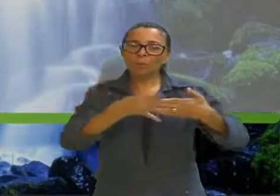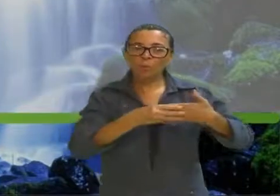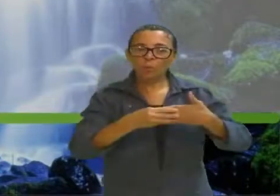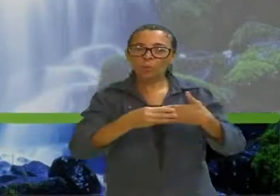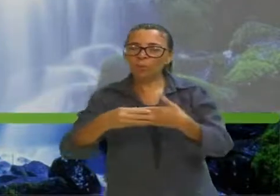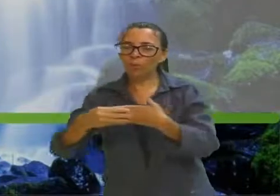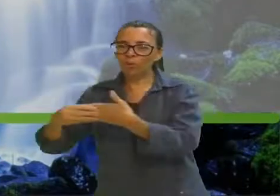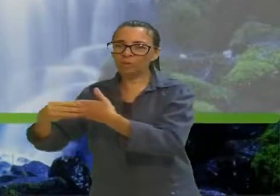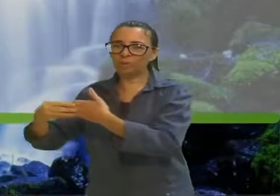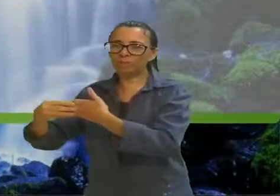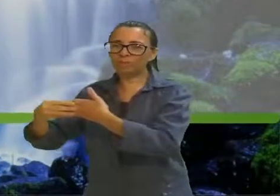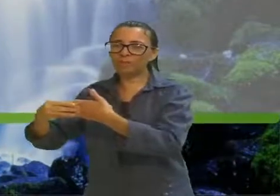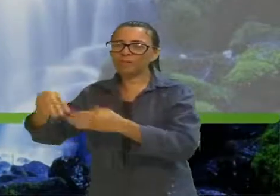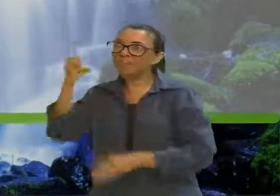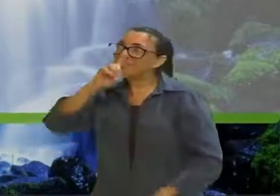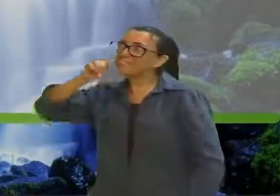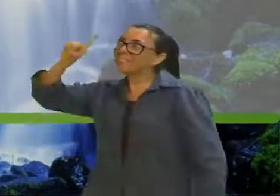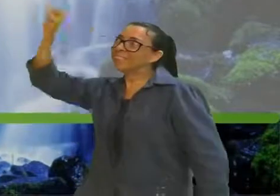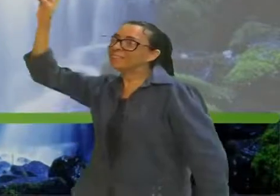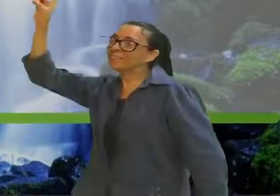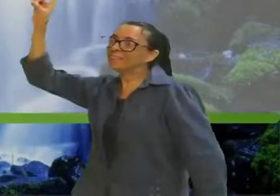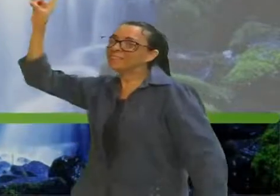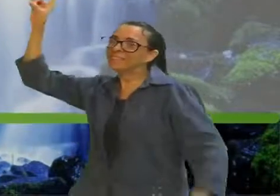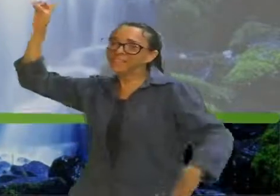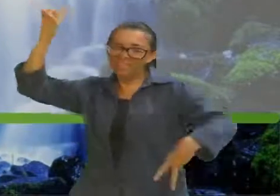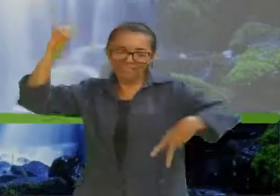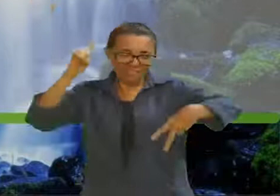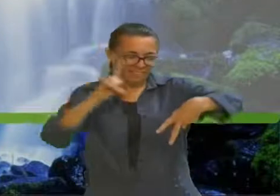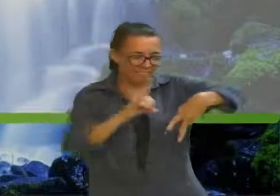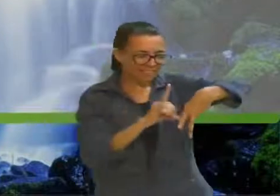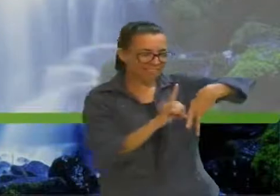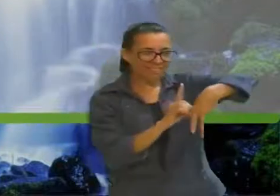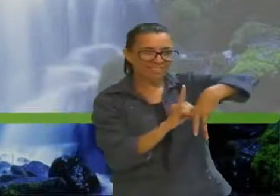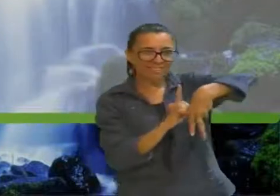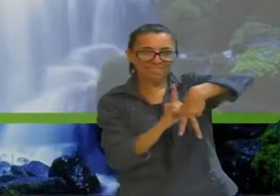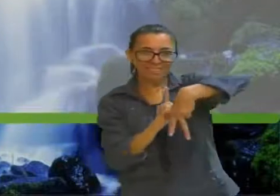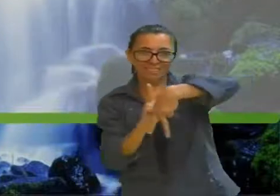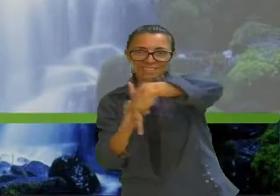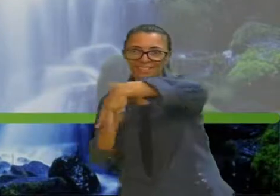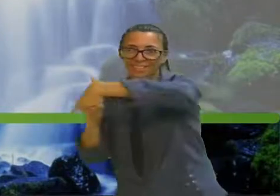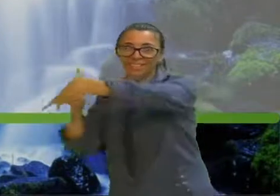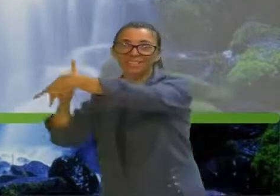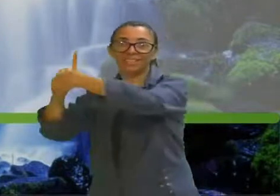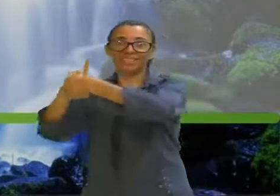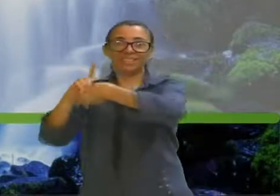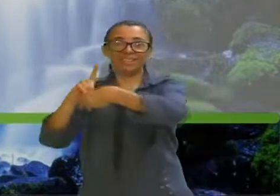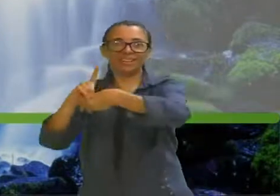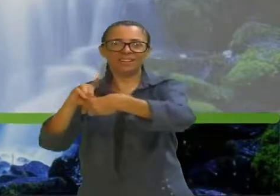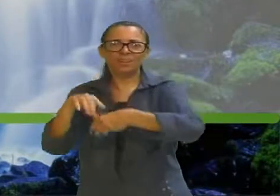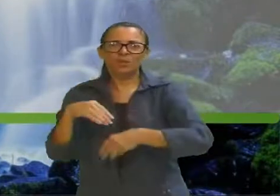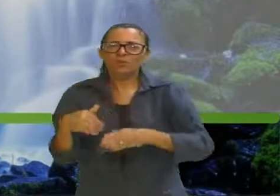fazermos os ajustes necessários em nossa vida e obedecermos a sua palavra. Amém?